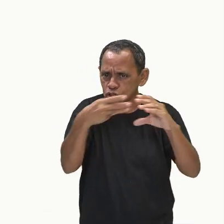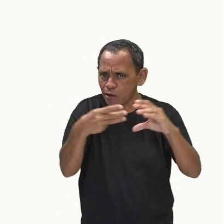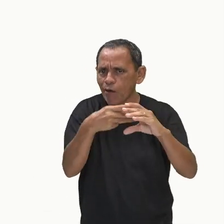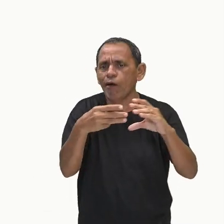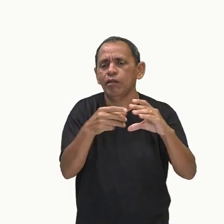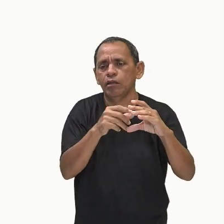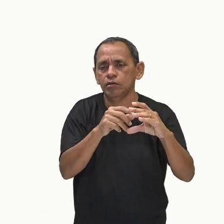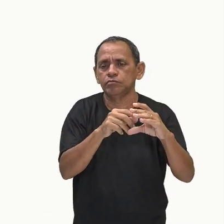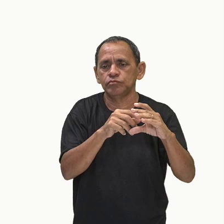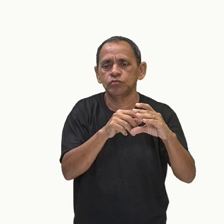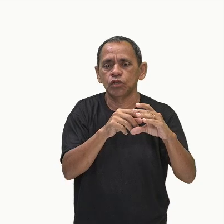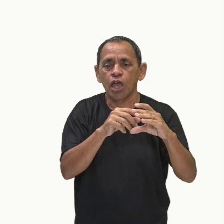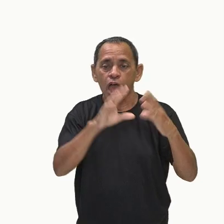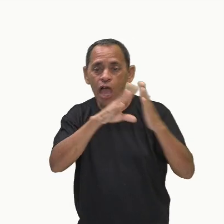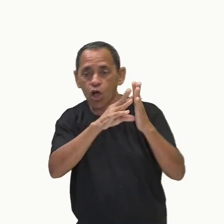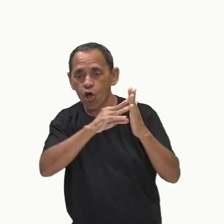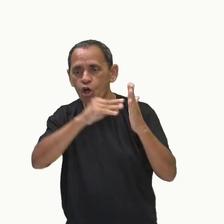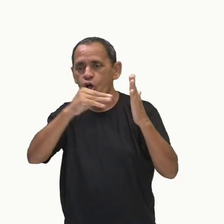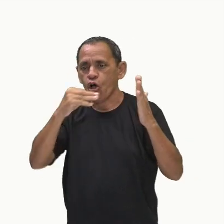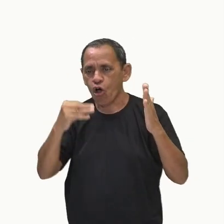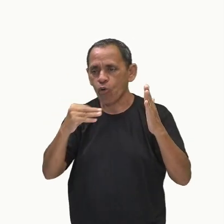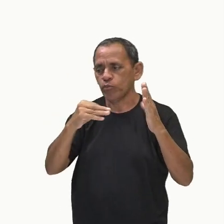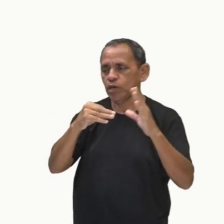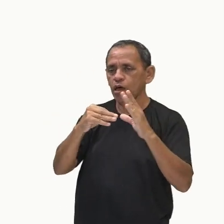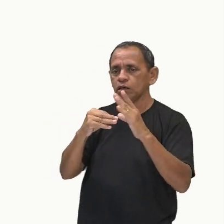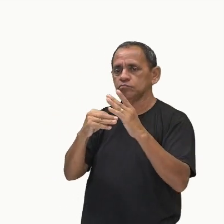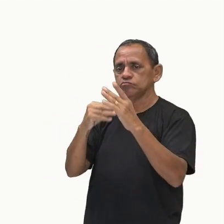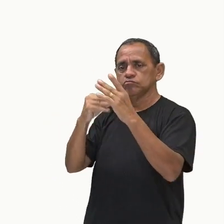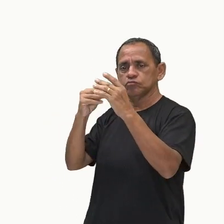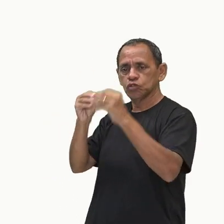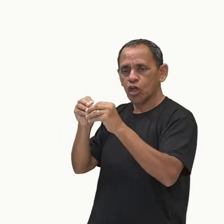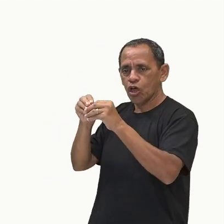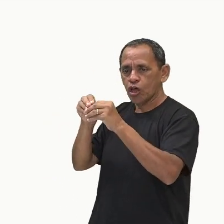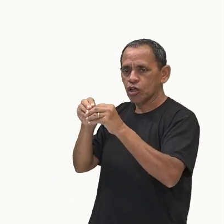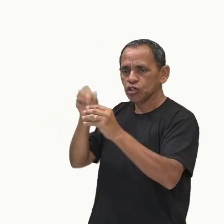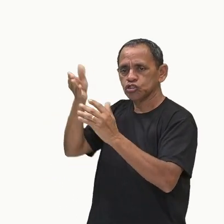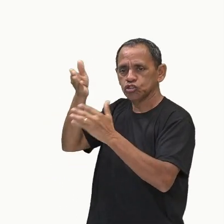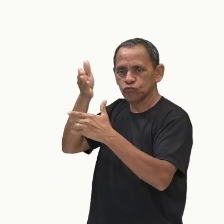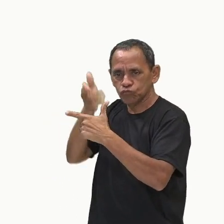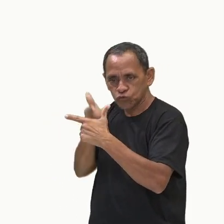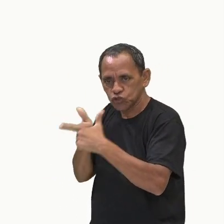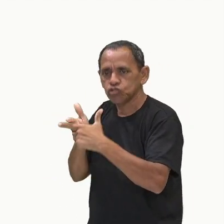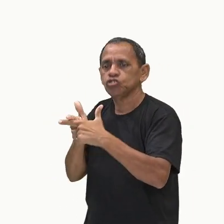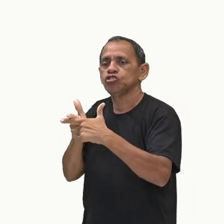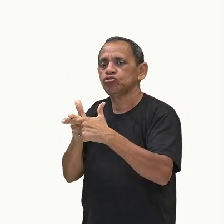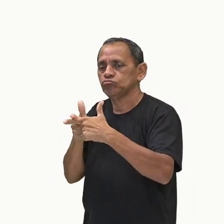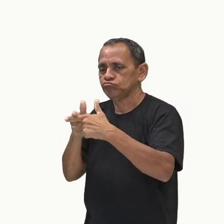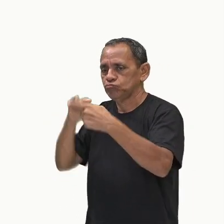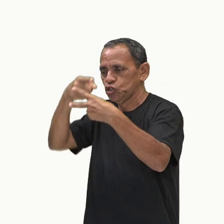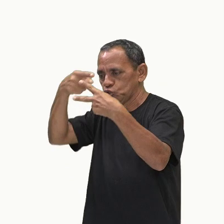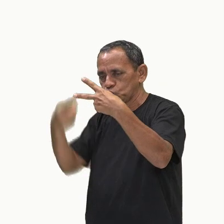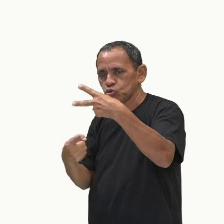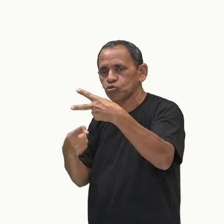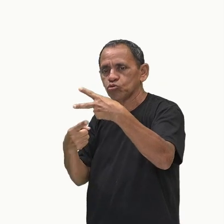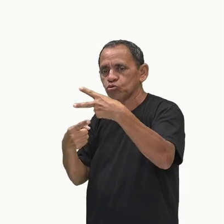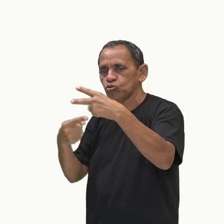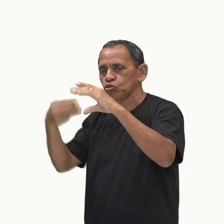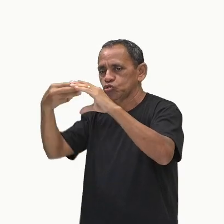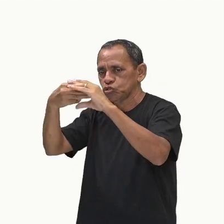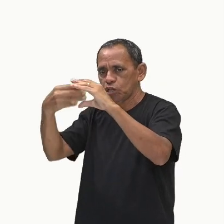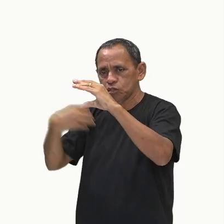nós vamos ter esse material distribuído, já que ele foi duplicado, para as células